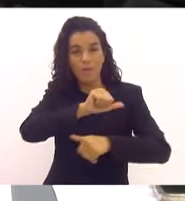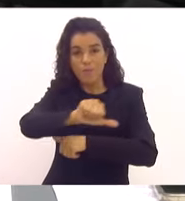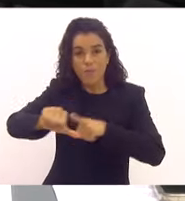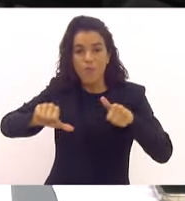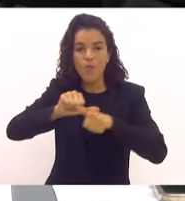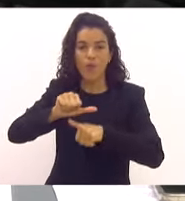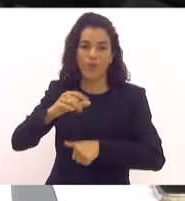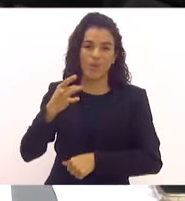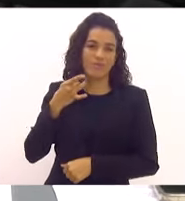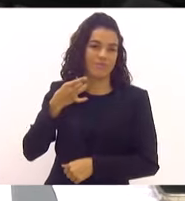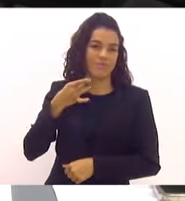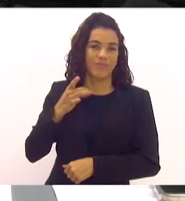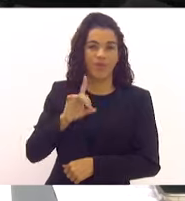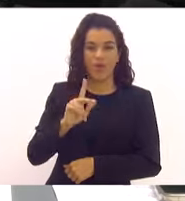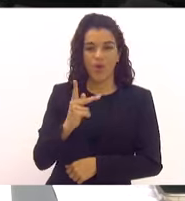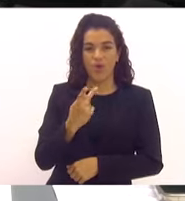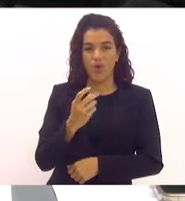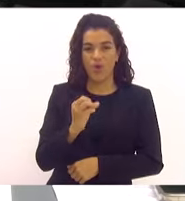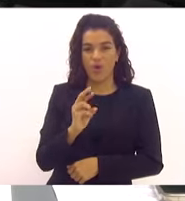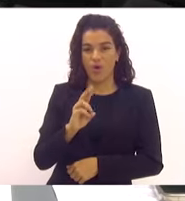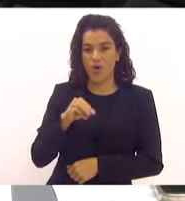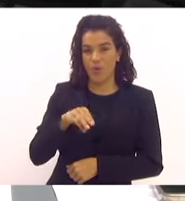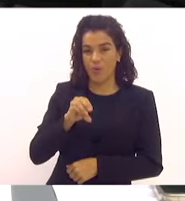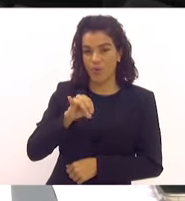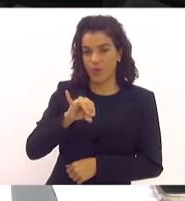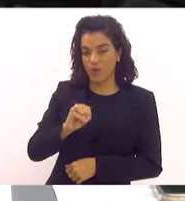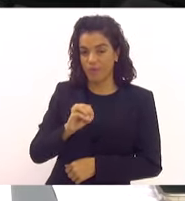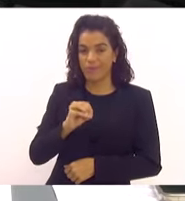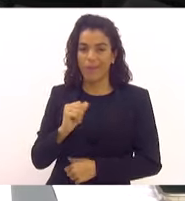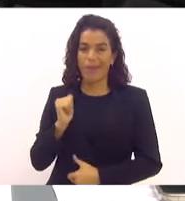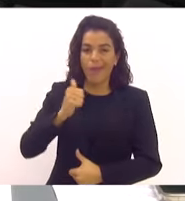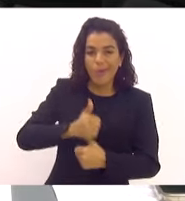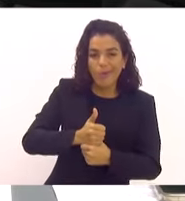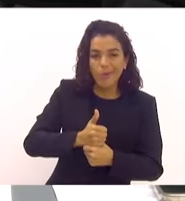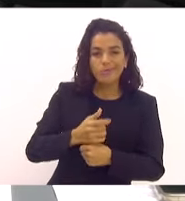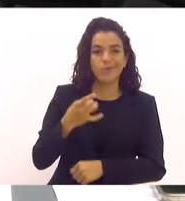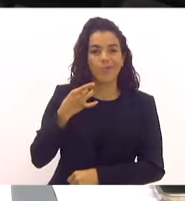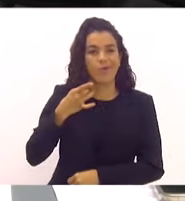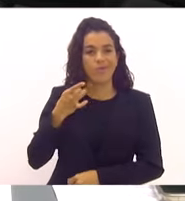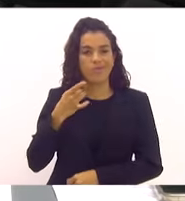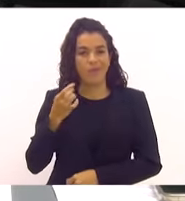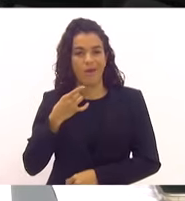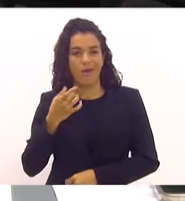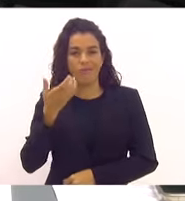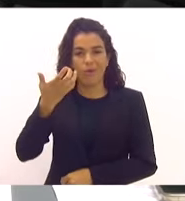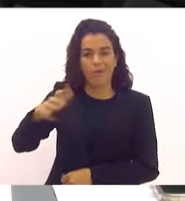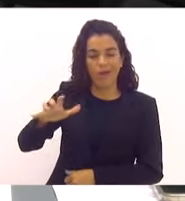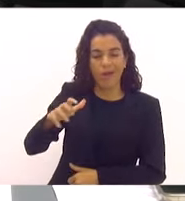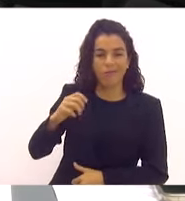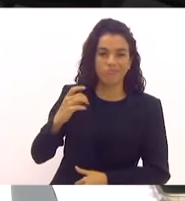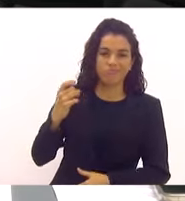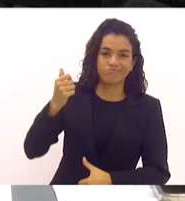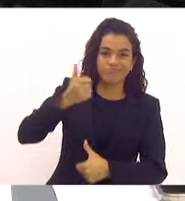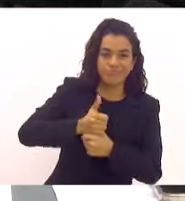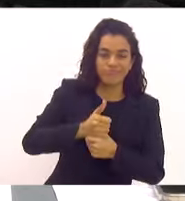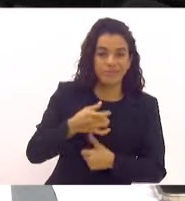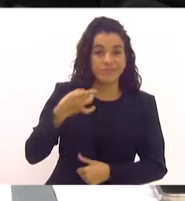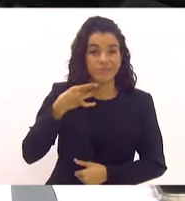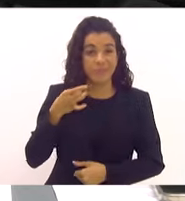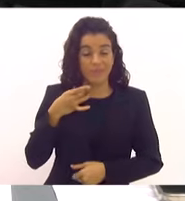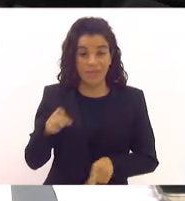hormônios. Aí gerando outras discussões, reposição hormonal ou não reposição hormonal. E